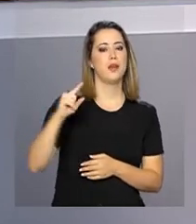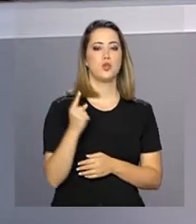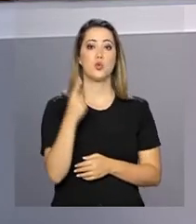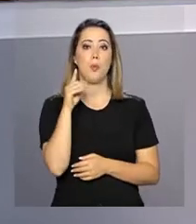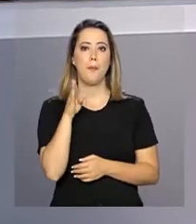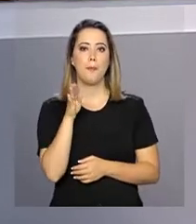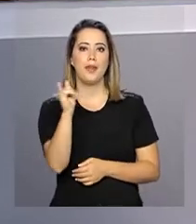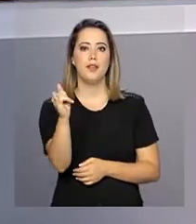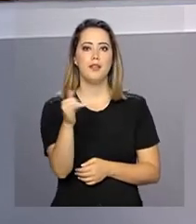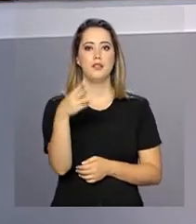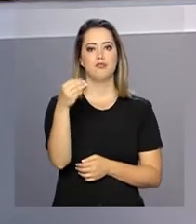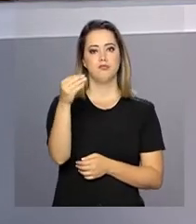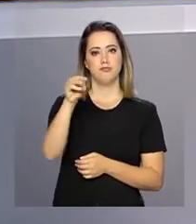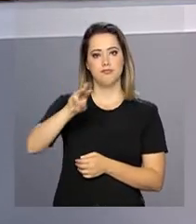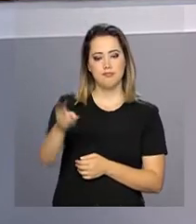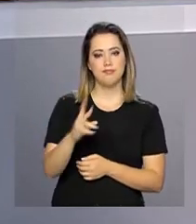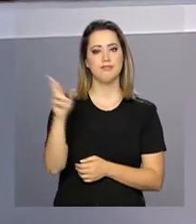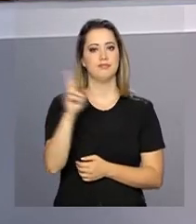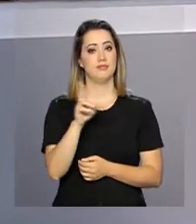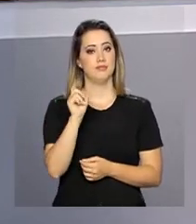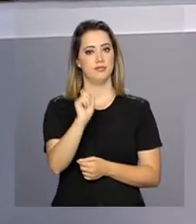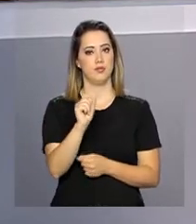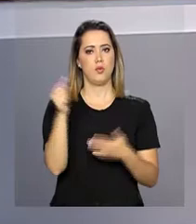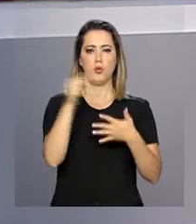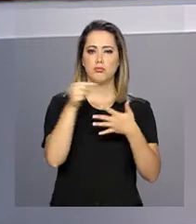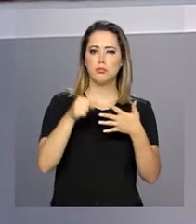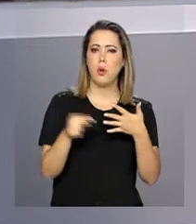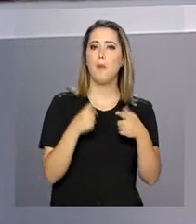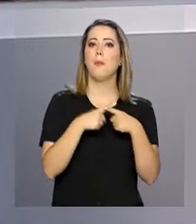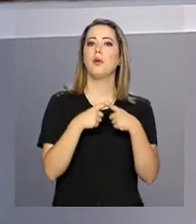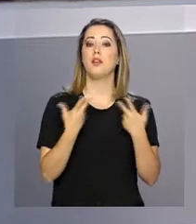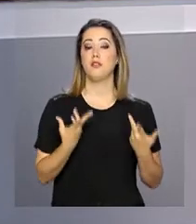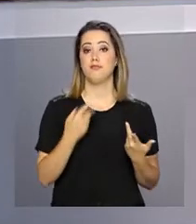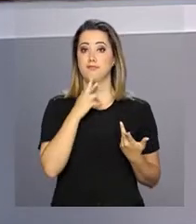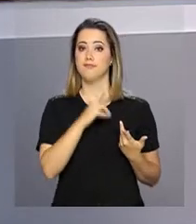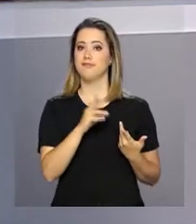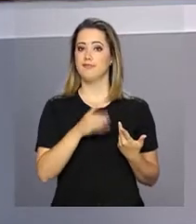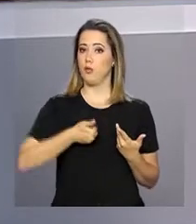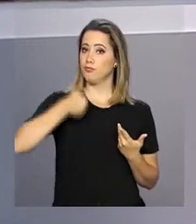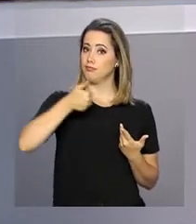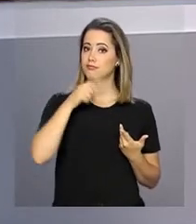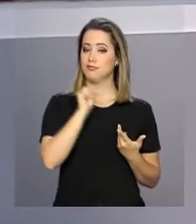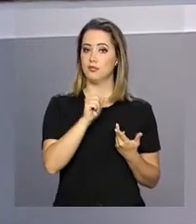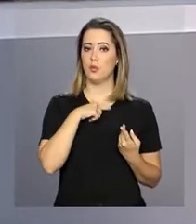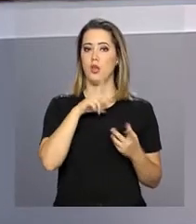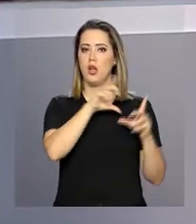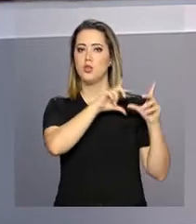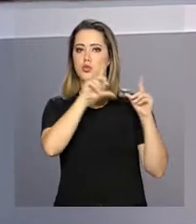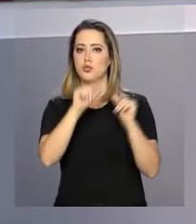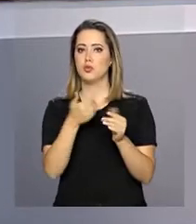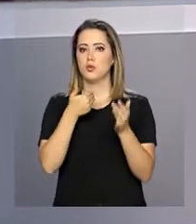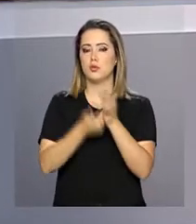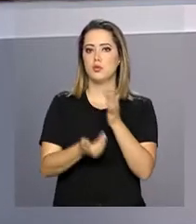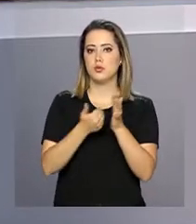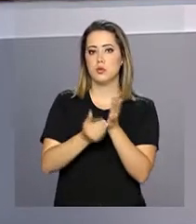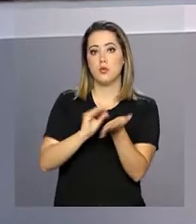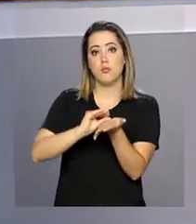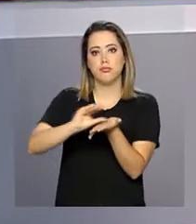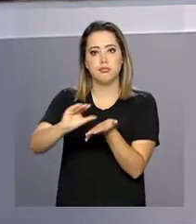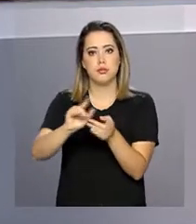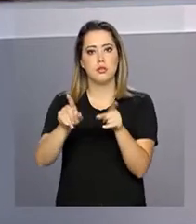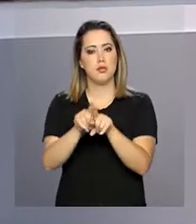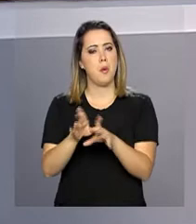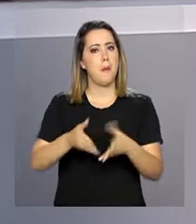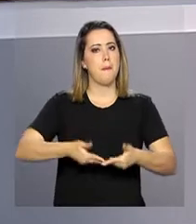1 bilhão e 300 milhões de reais. Entre os motivos para esse resultado estão a redução com perdas em